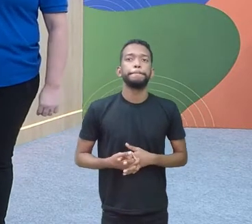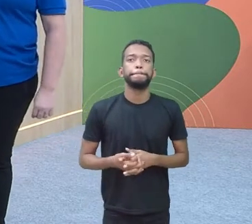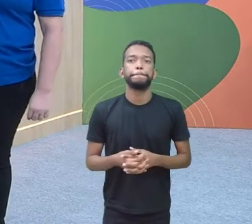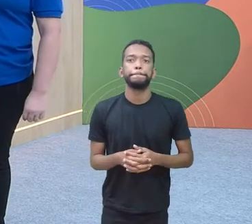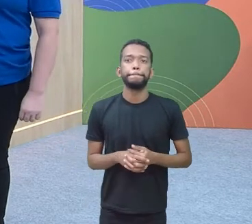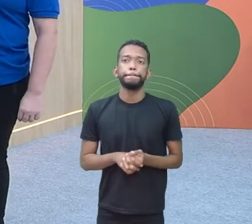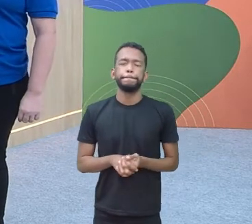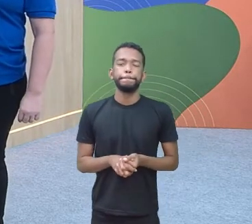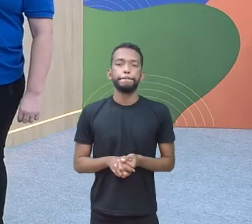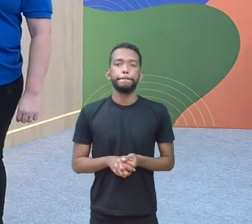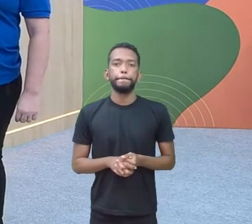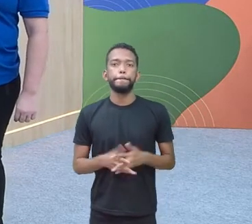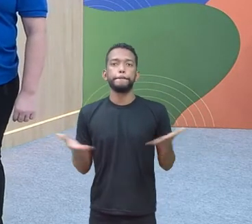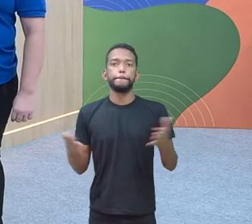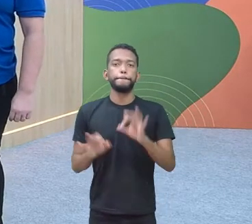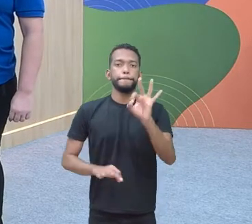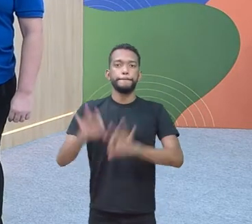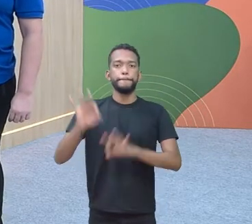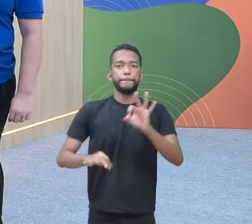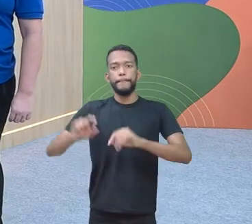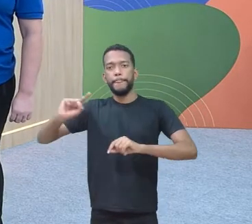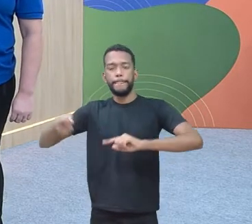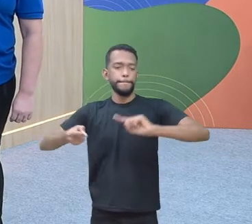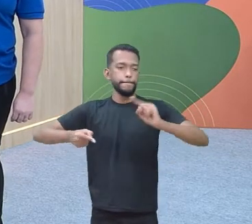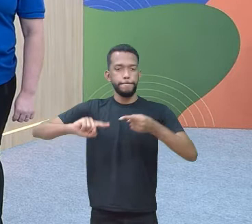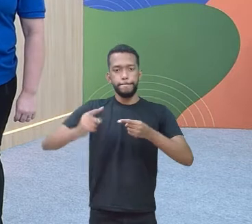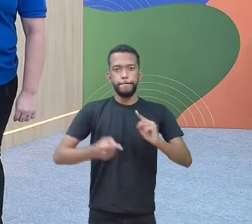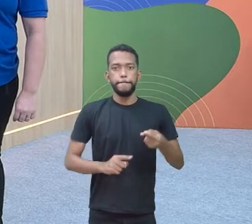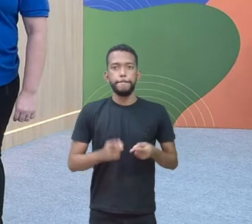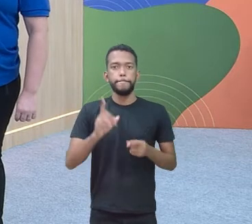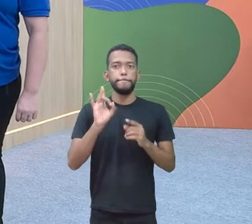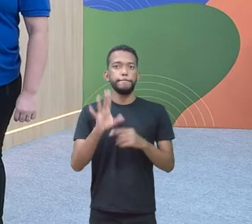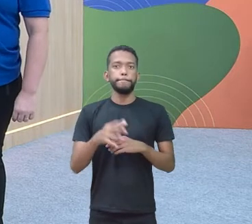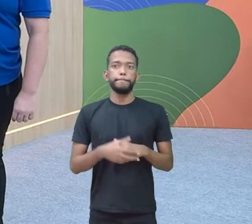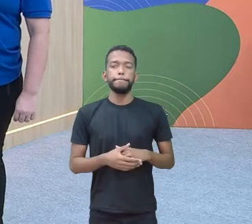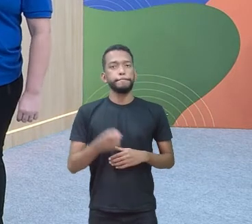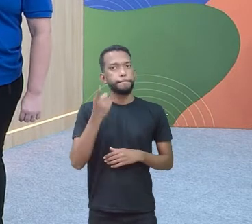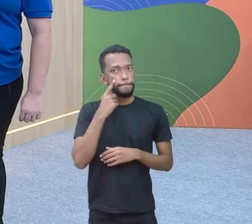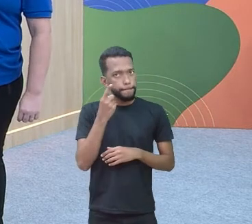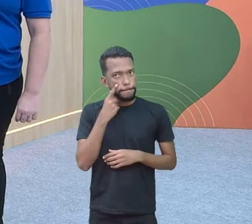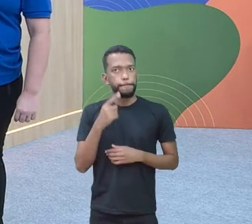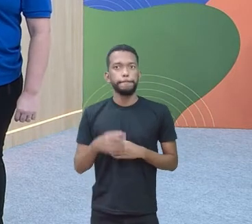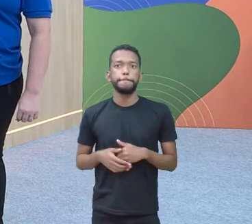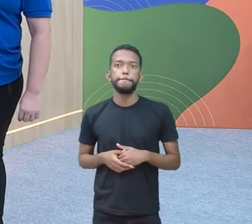reescrita, organizando, né, as orações só com vírgula. Vamos ver?